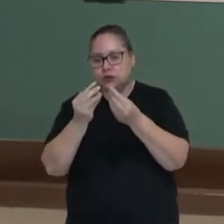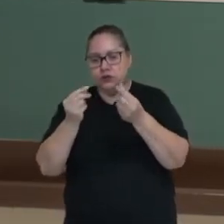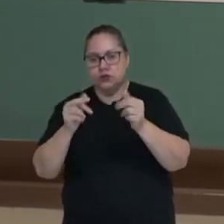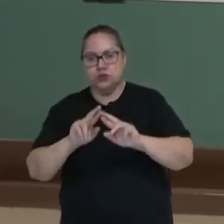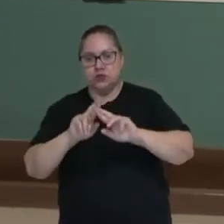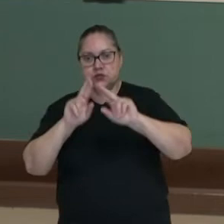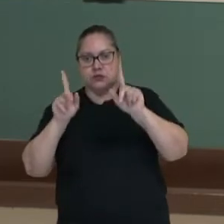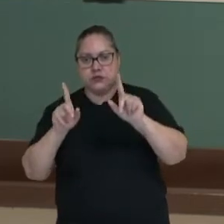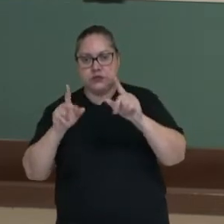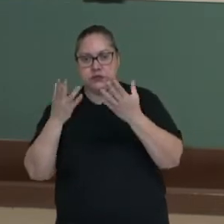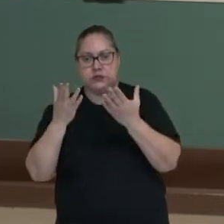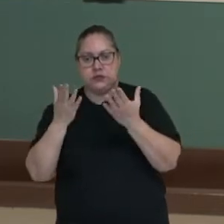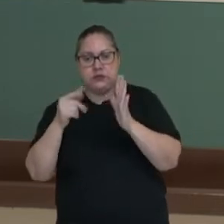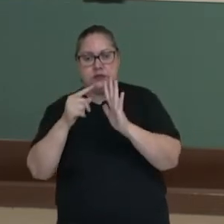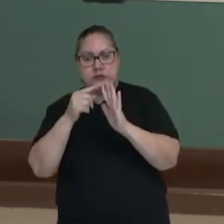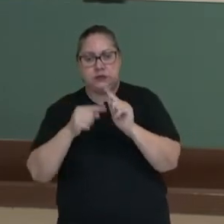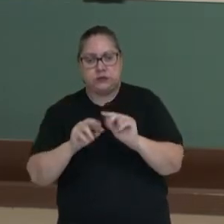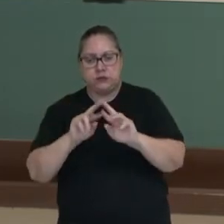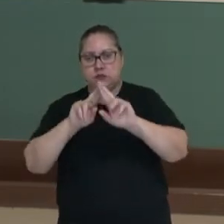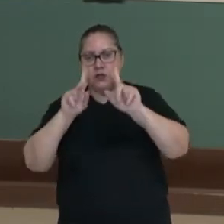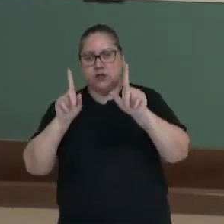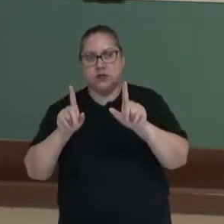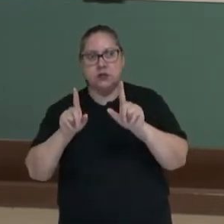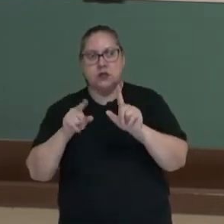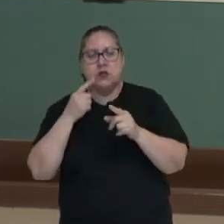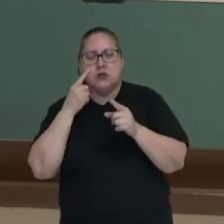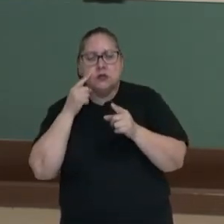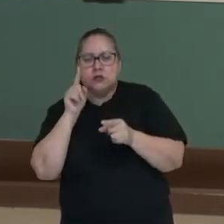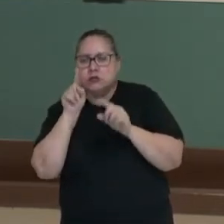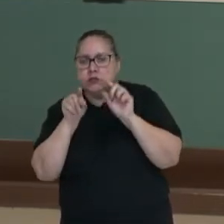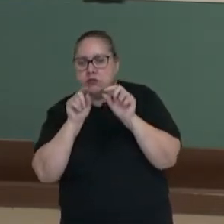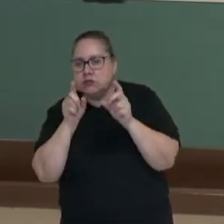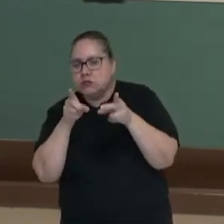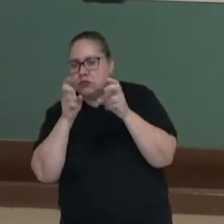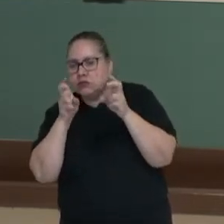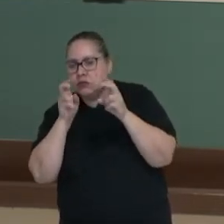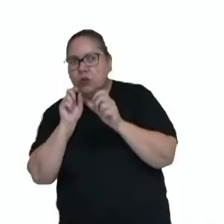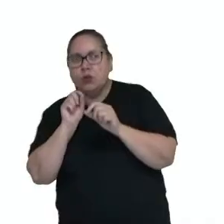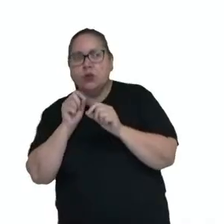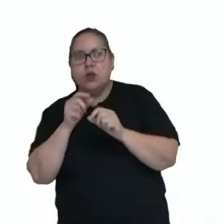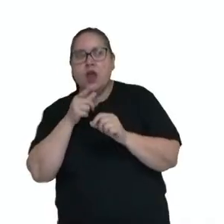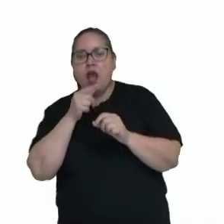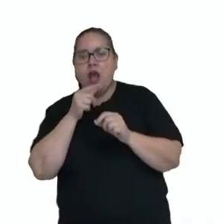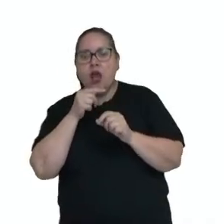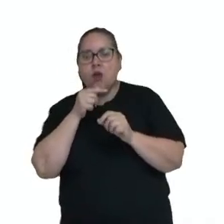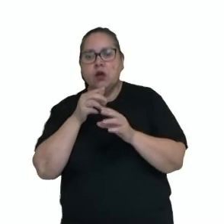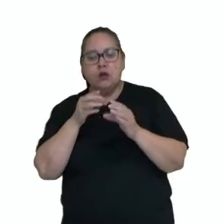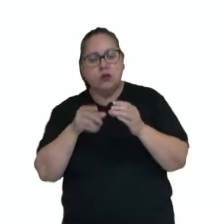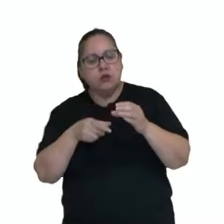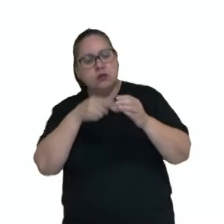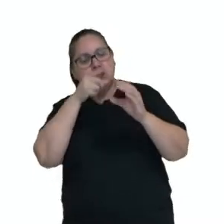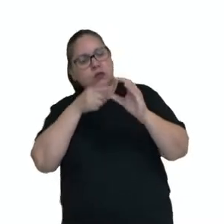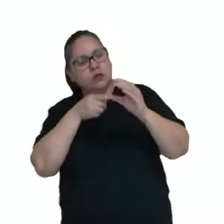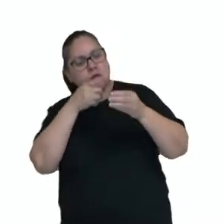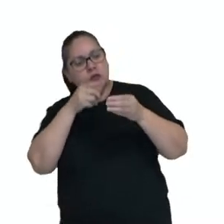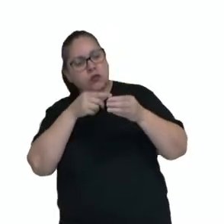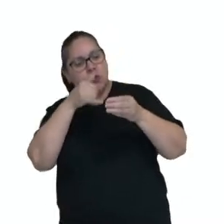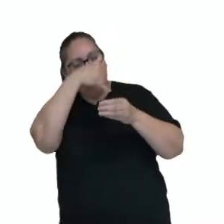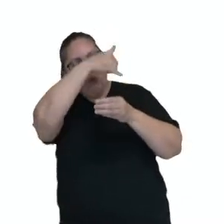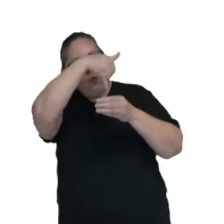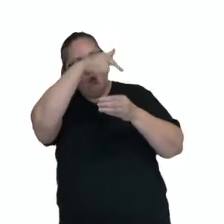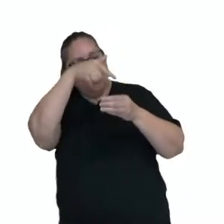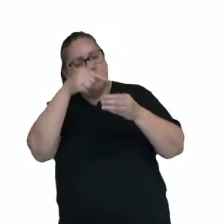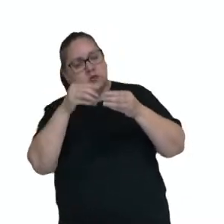diferente, características diferentes. Então eu consigo identificar e aqui apontar. Olha aqui a água. Olha aqui o